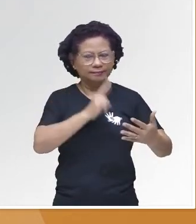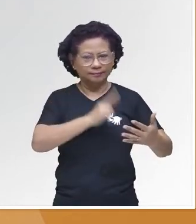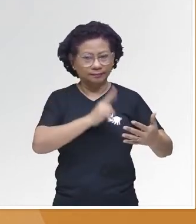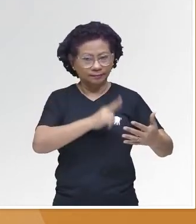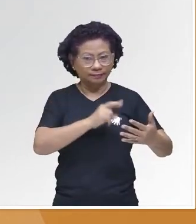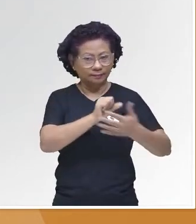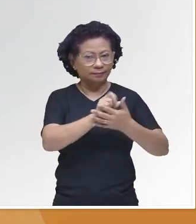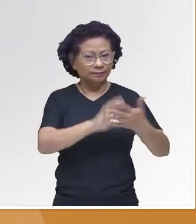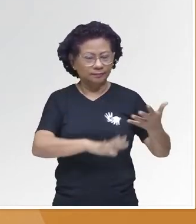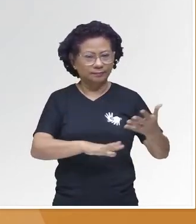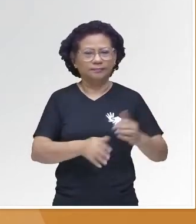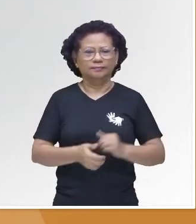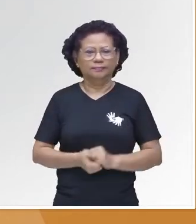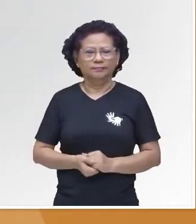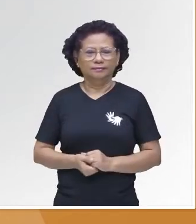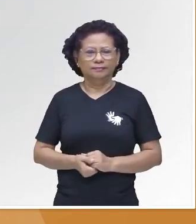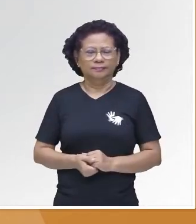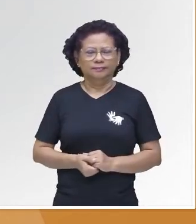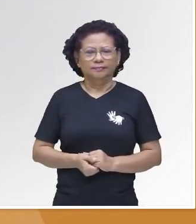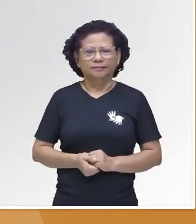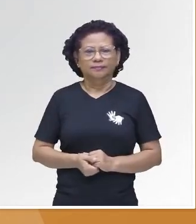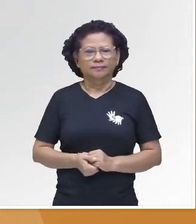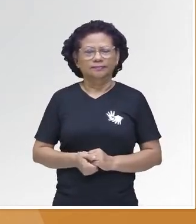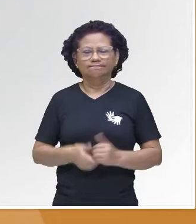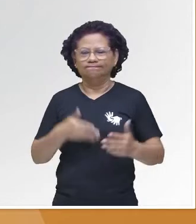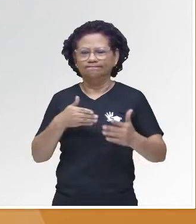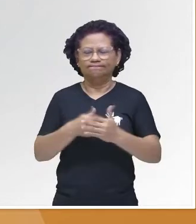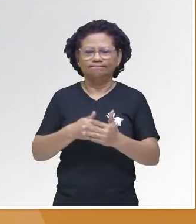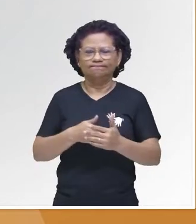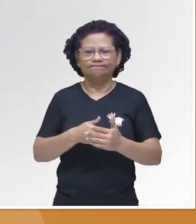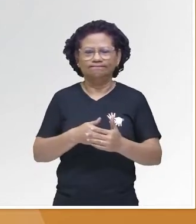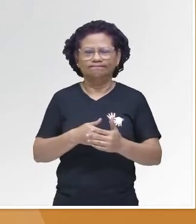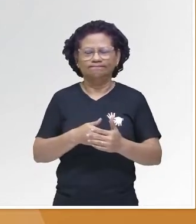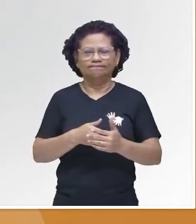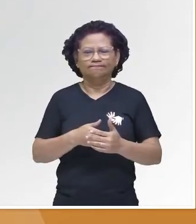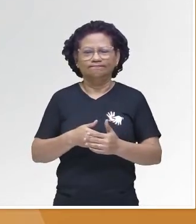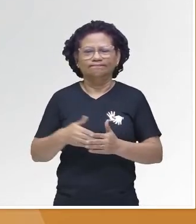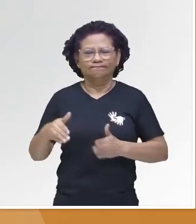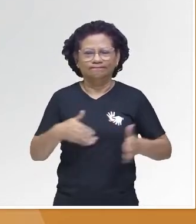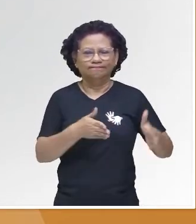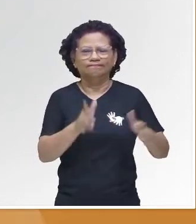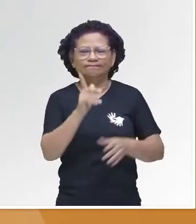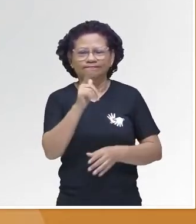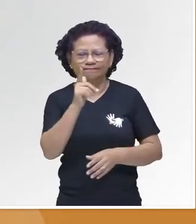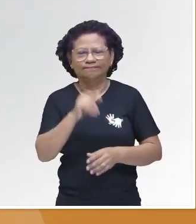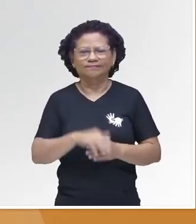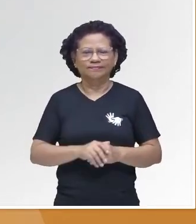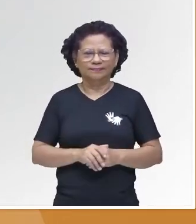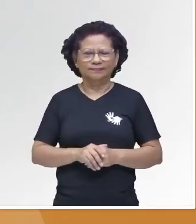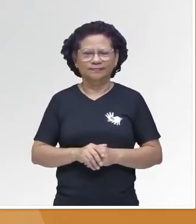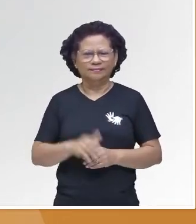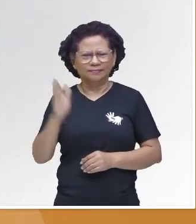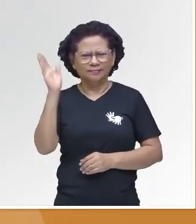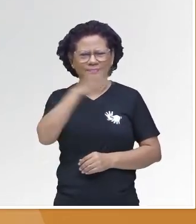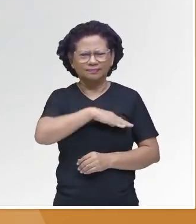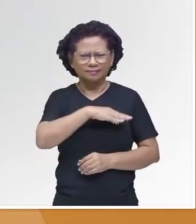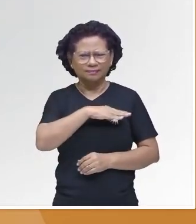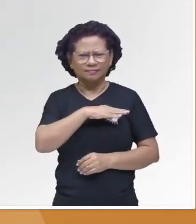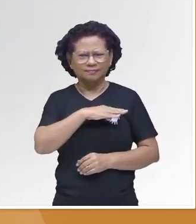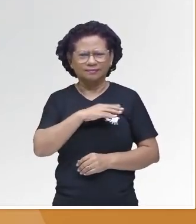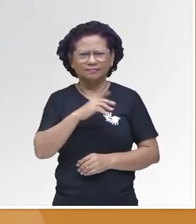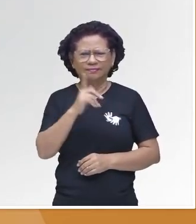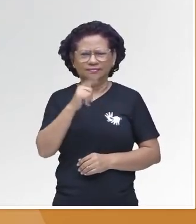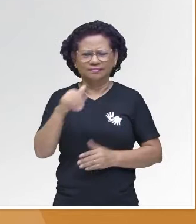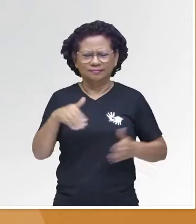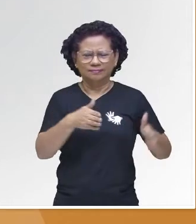tá? Então, trucidaram o rio. Prendei o rio, maltratai o rio, trucidai o rio. A água